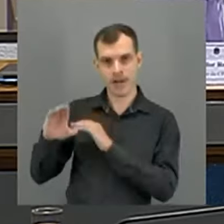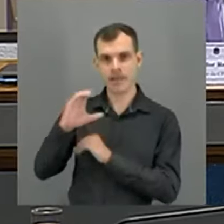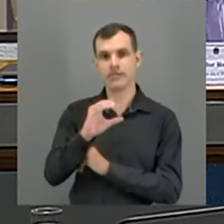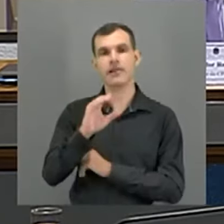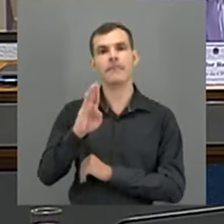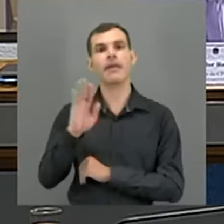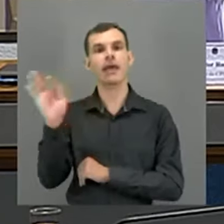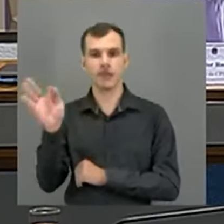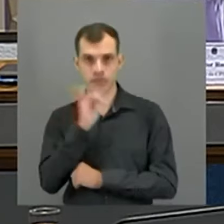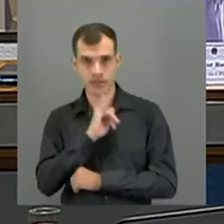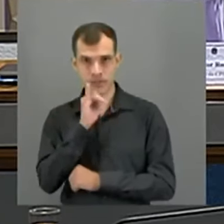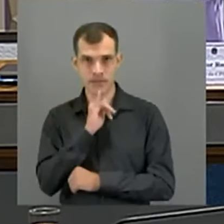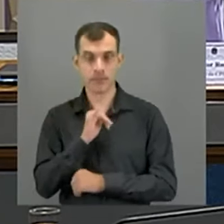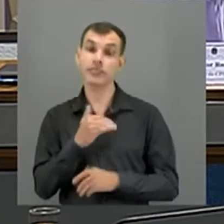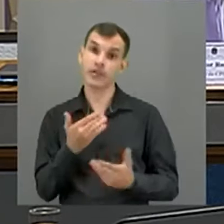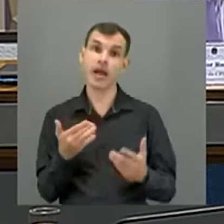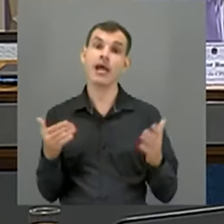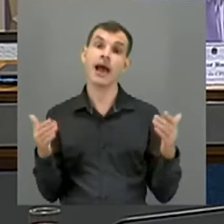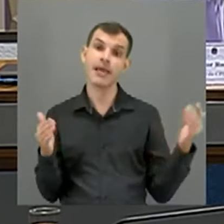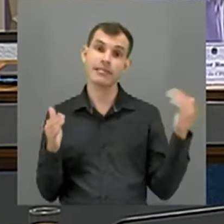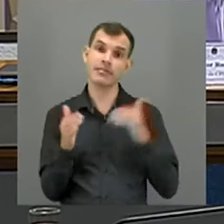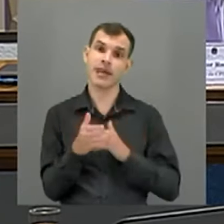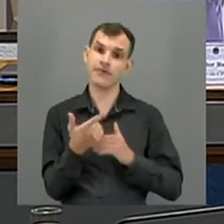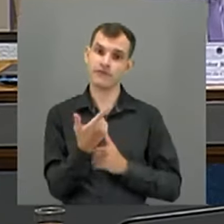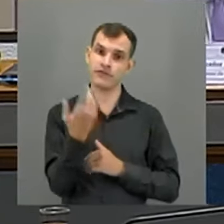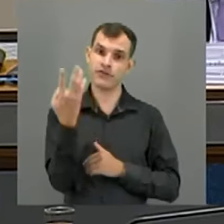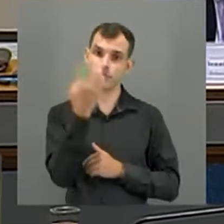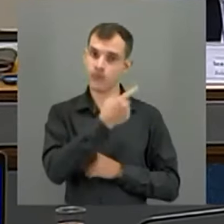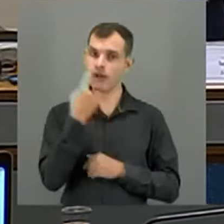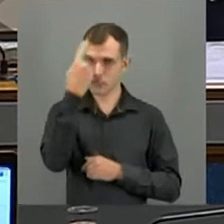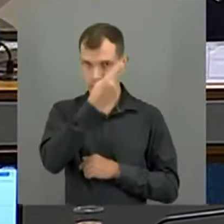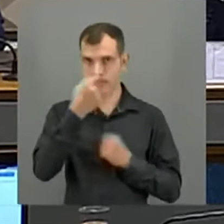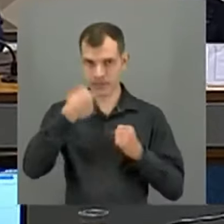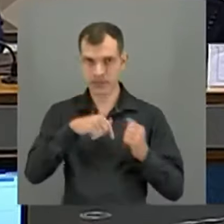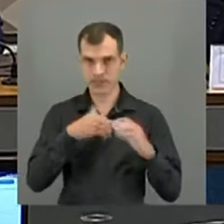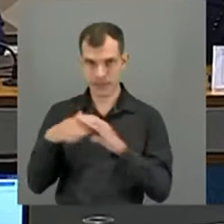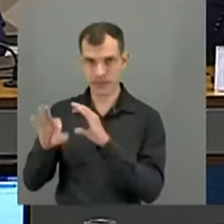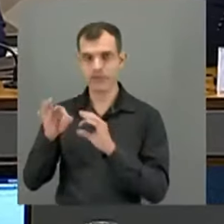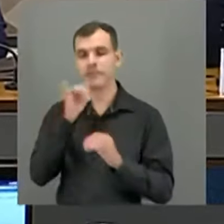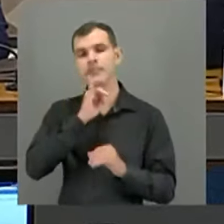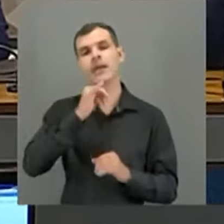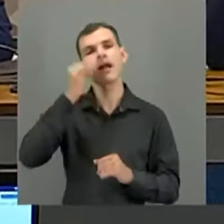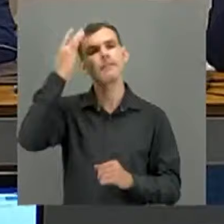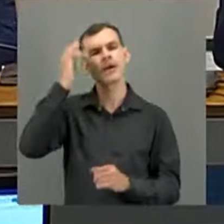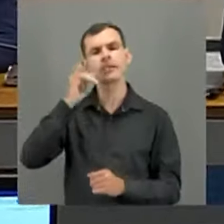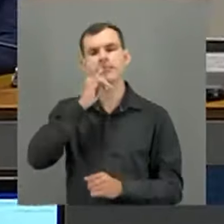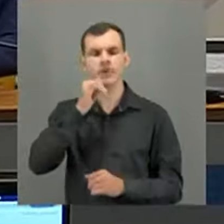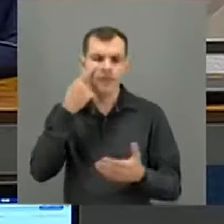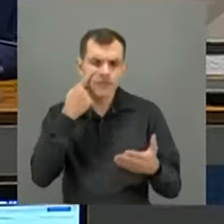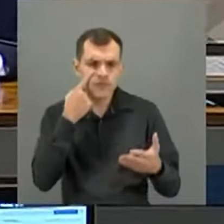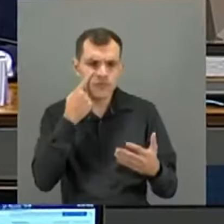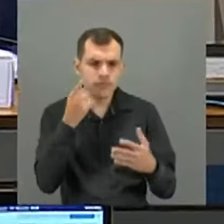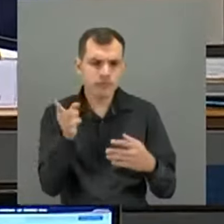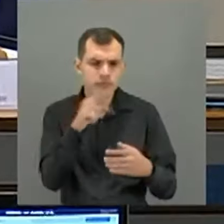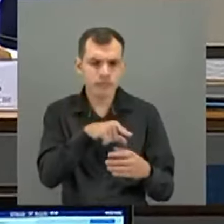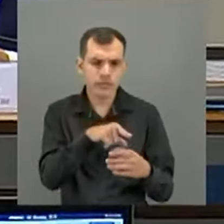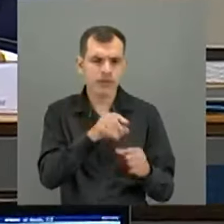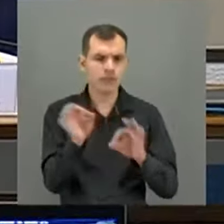Vamos imaginar que no dia seguinte ele viu, reviu, viu de novo e se